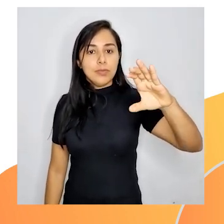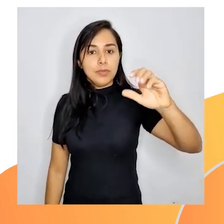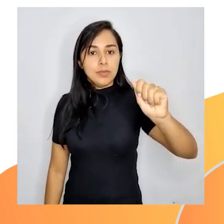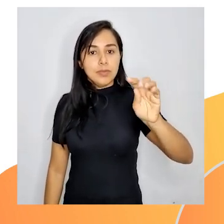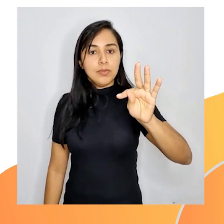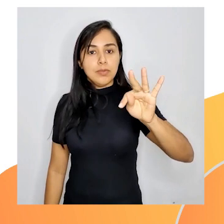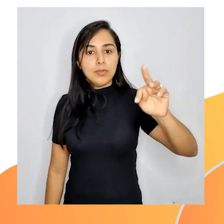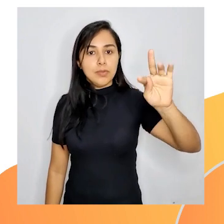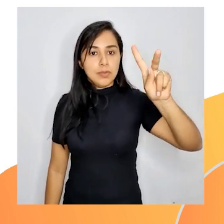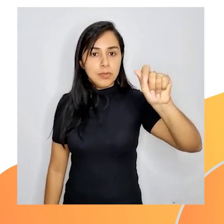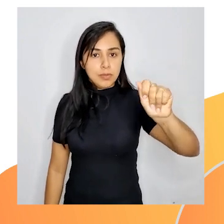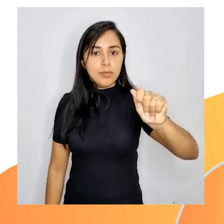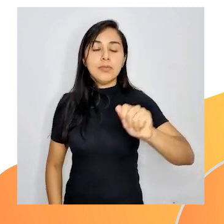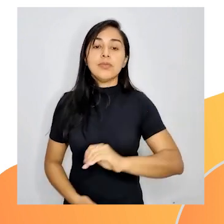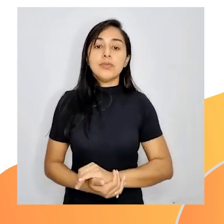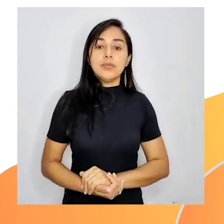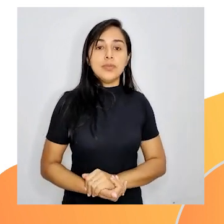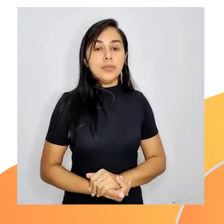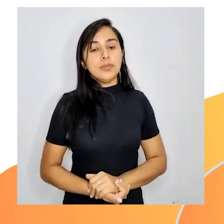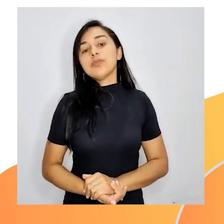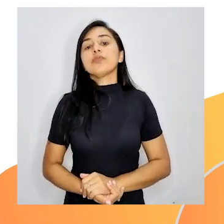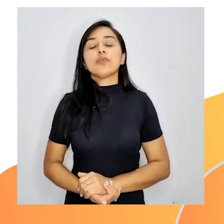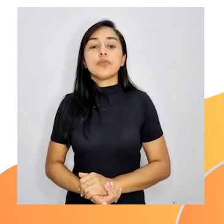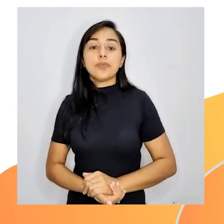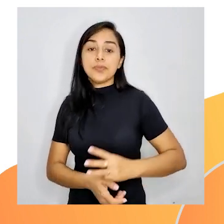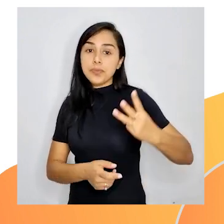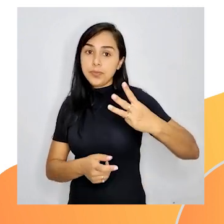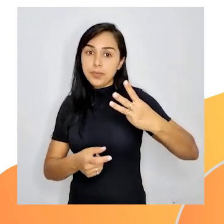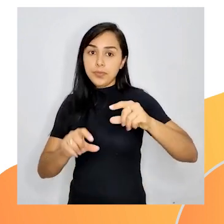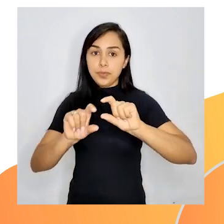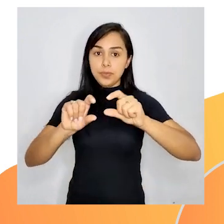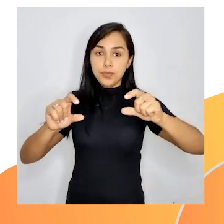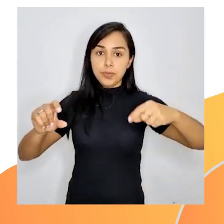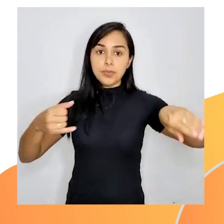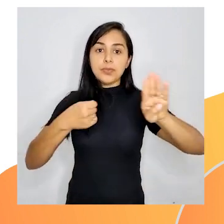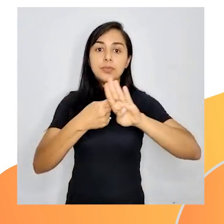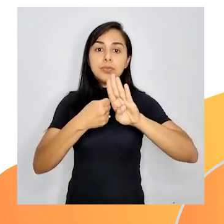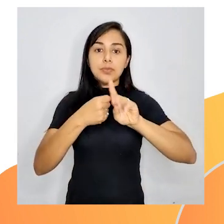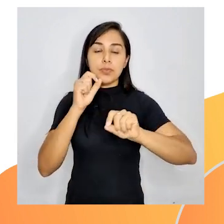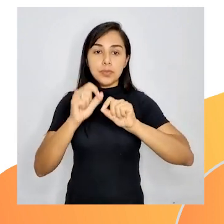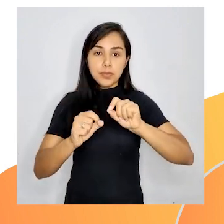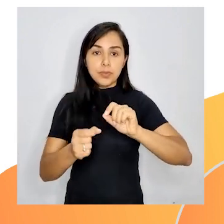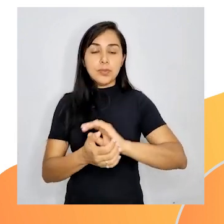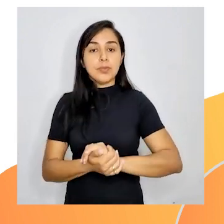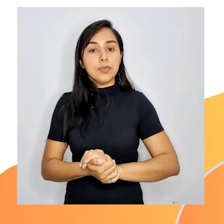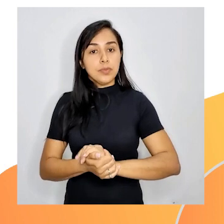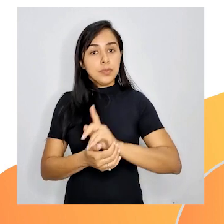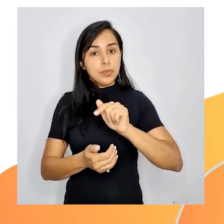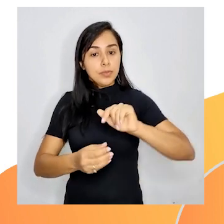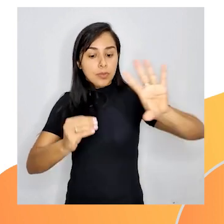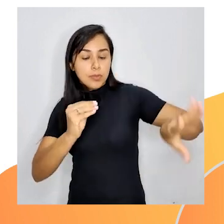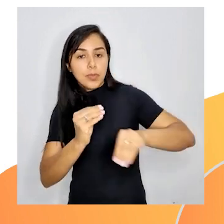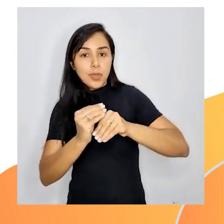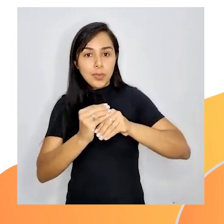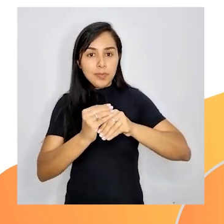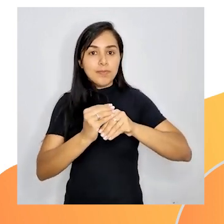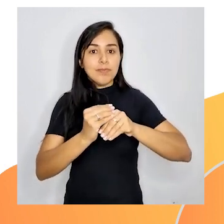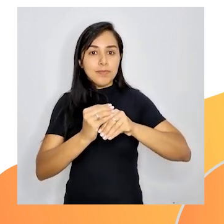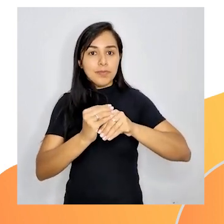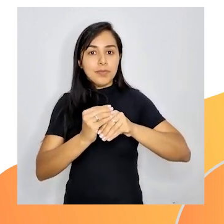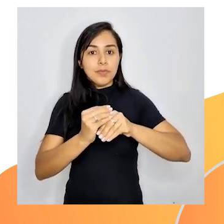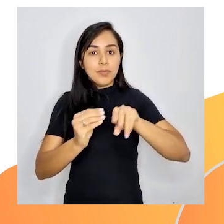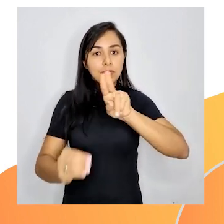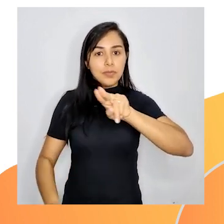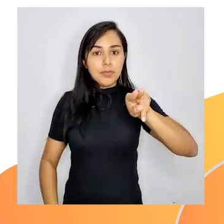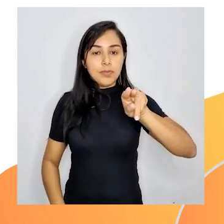Nossa próxima oração subordinada substantiva é classificada como completiva nominal. Elas funcionam como